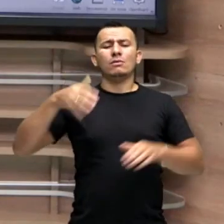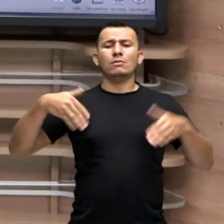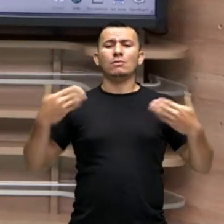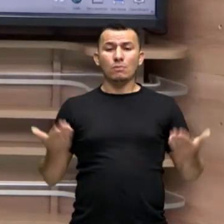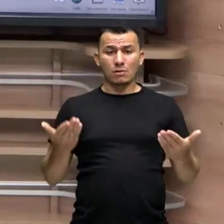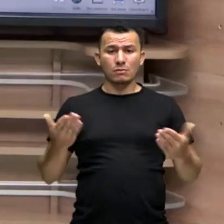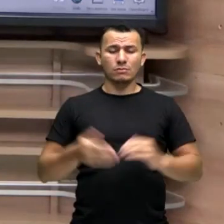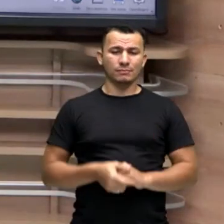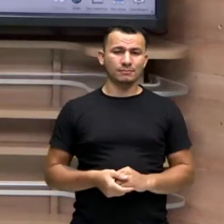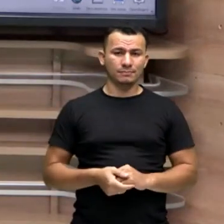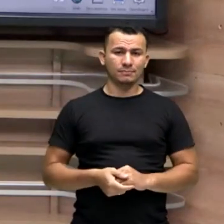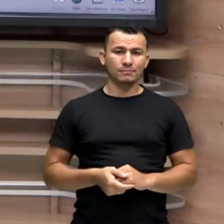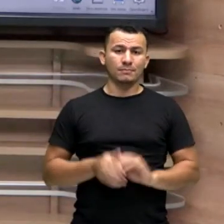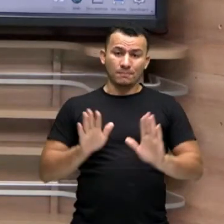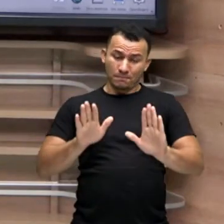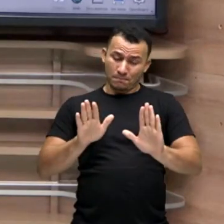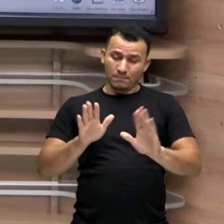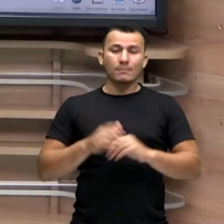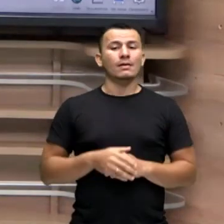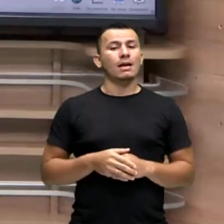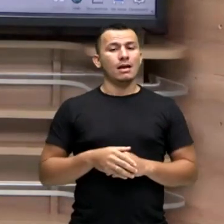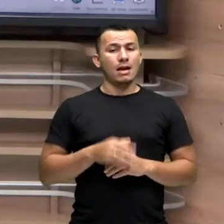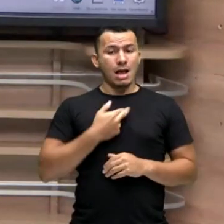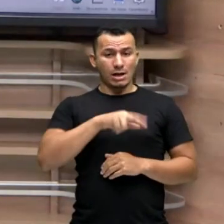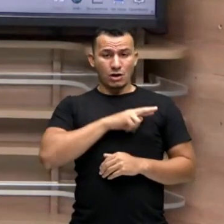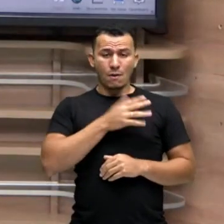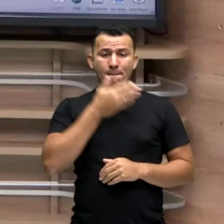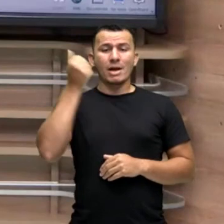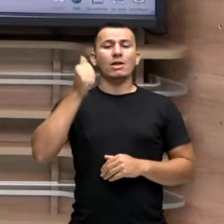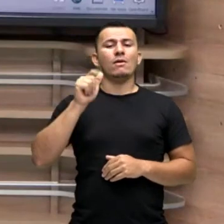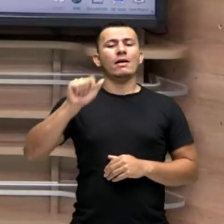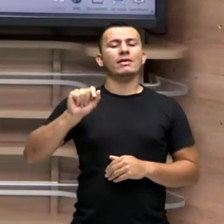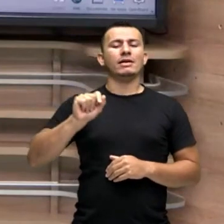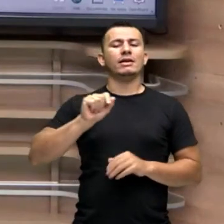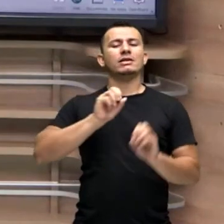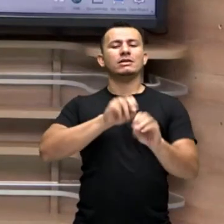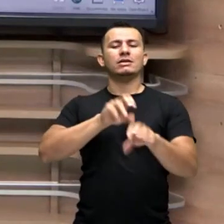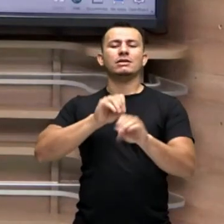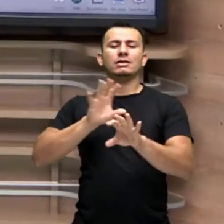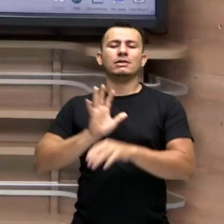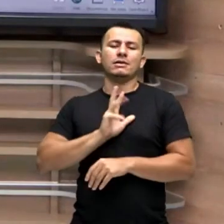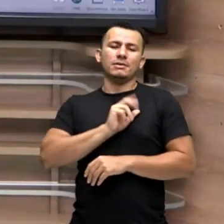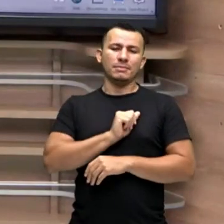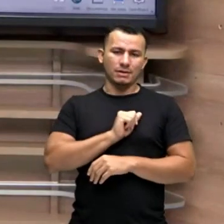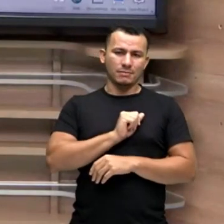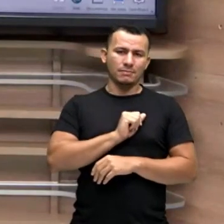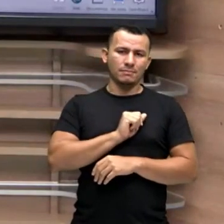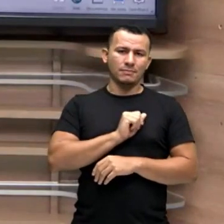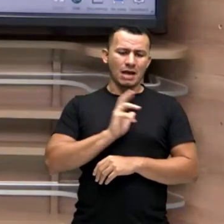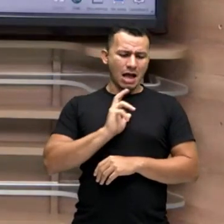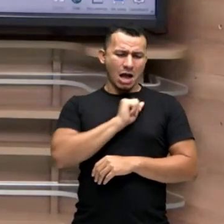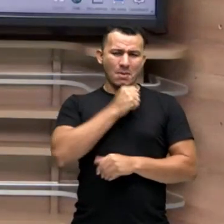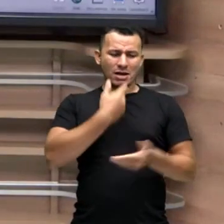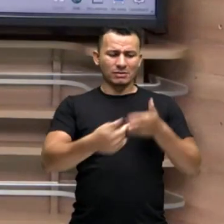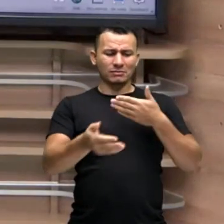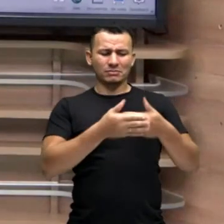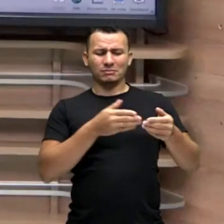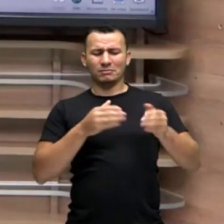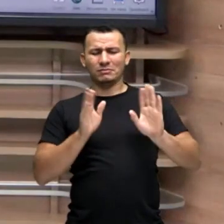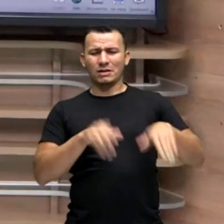é aquela que tinha ensina amar mas amar não de qualquer jeito amar sem